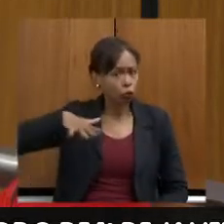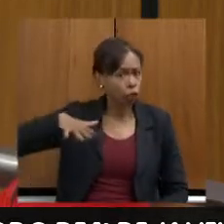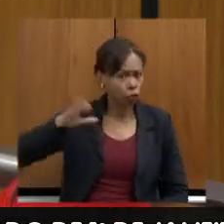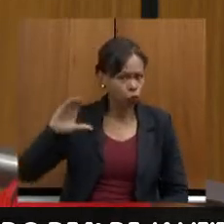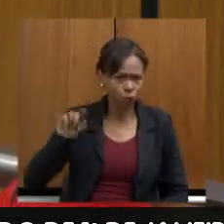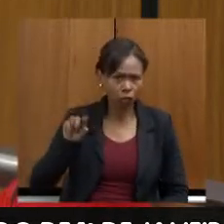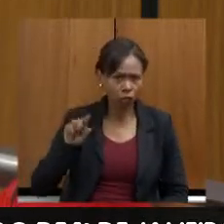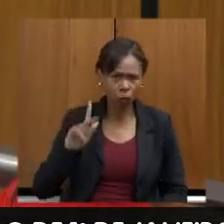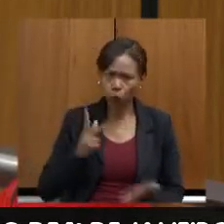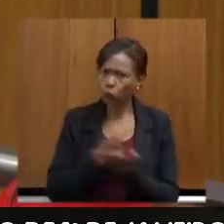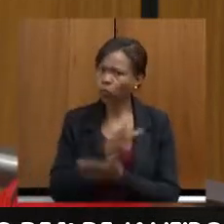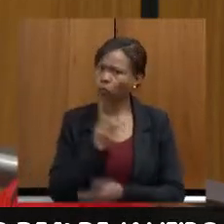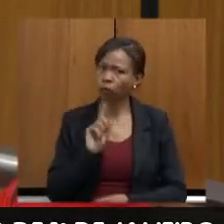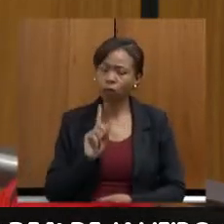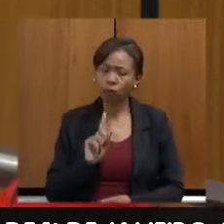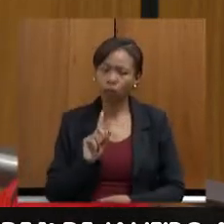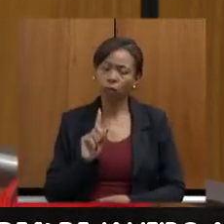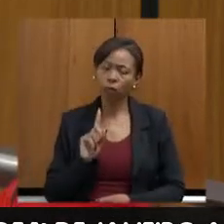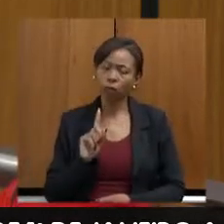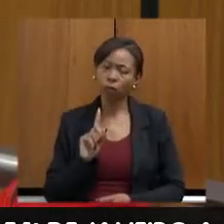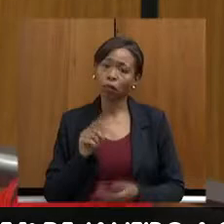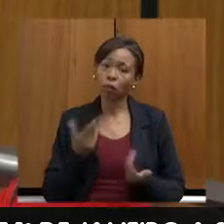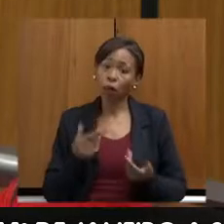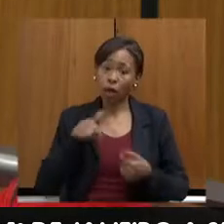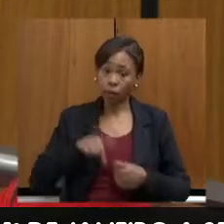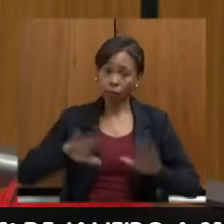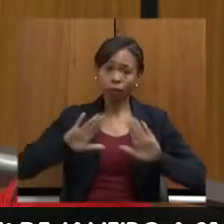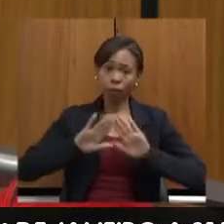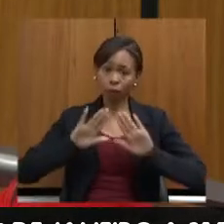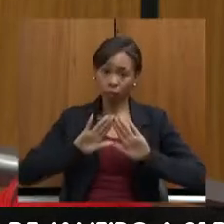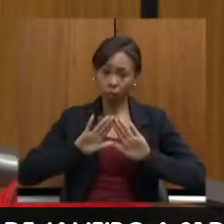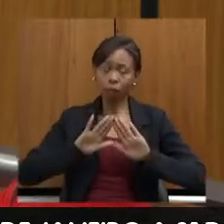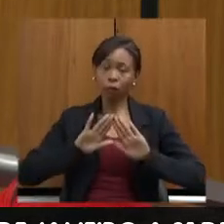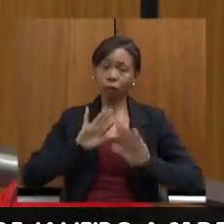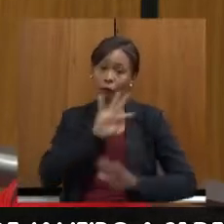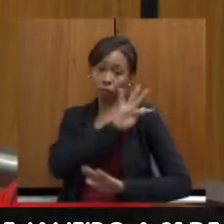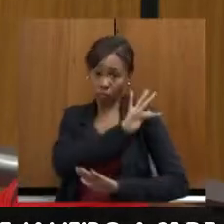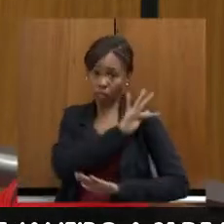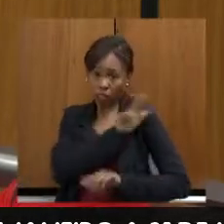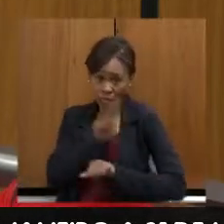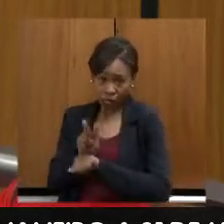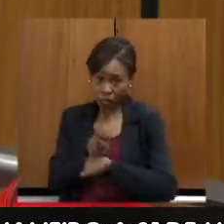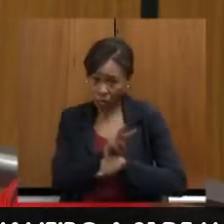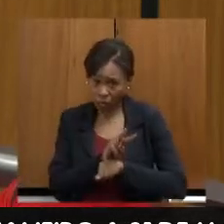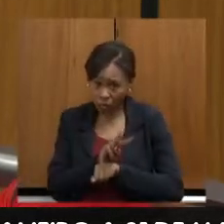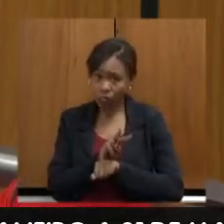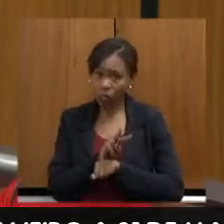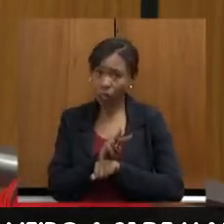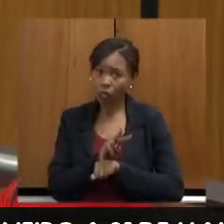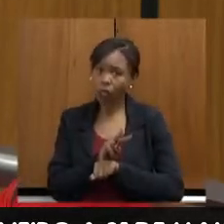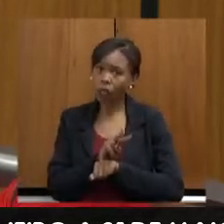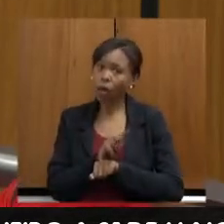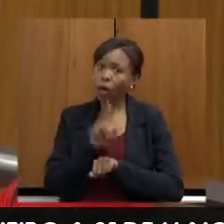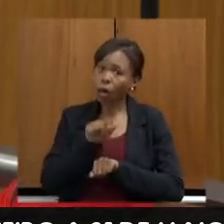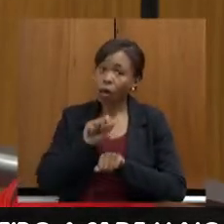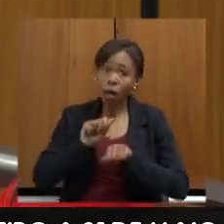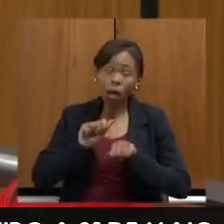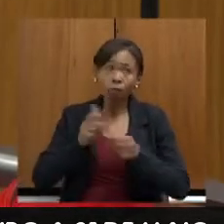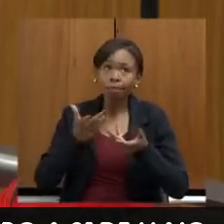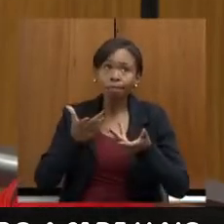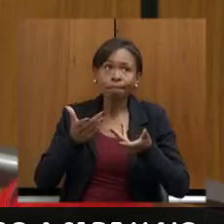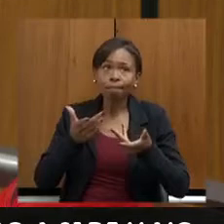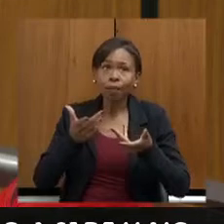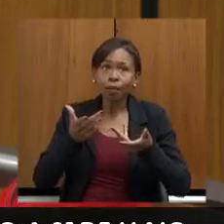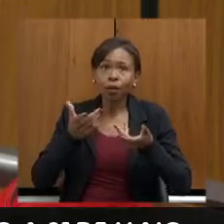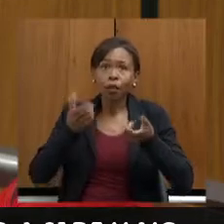de direitos humanos como Assembleia fiscaliza ele tem a função de gerar um processo amplo não é possível em três a cinco